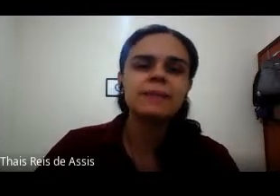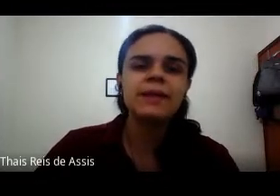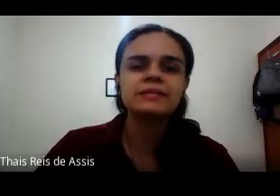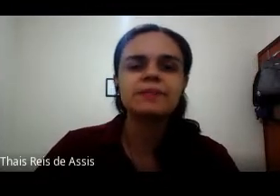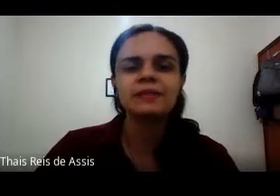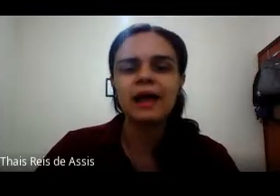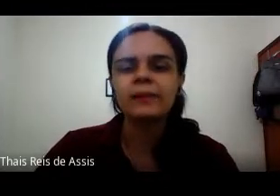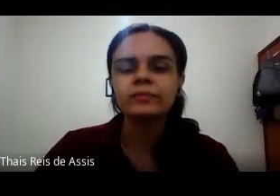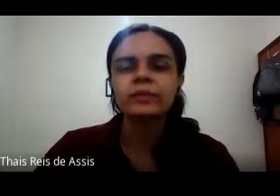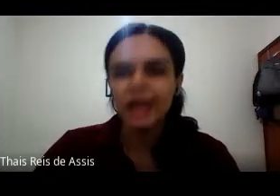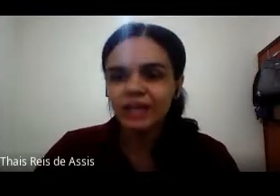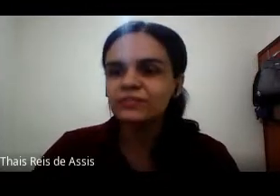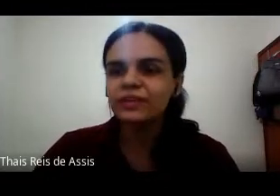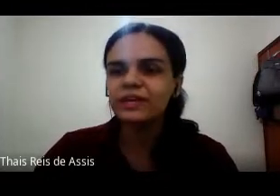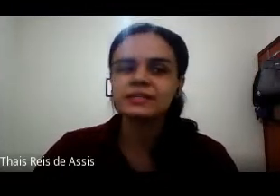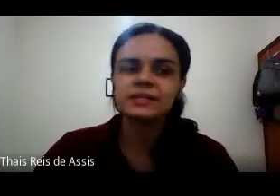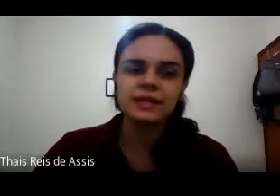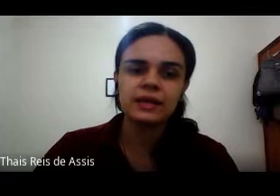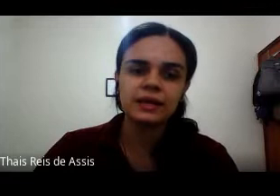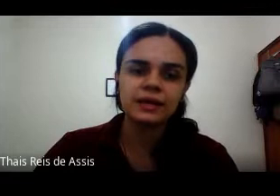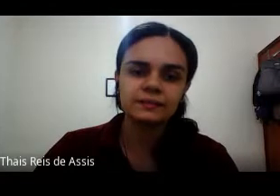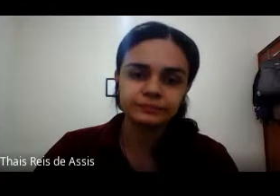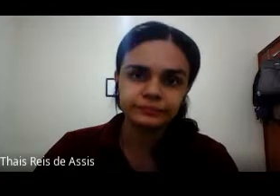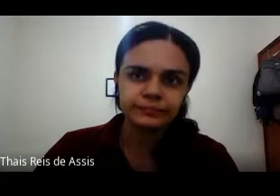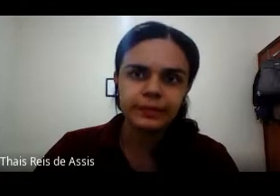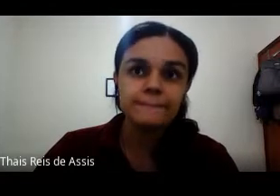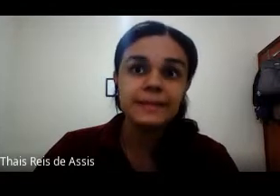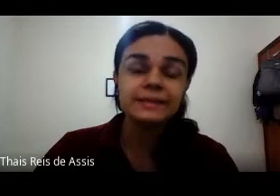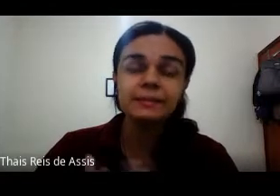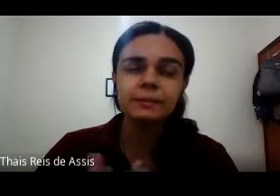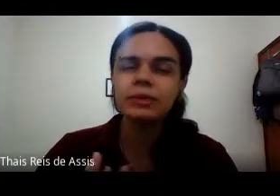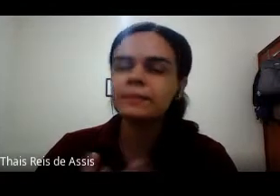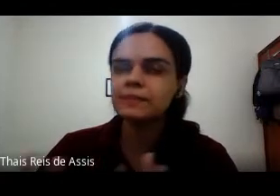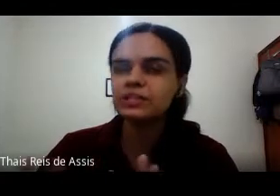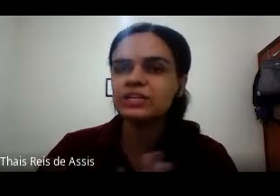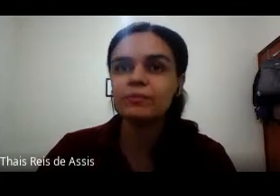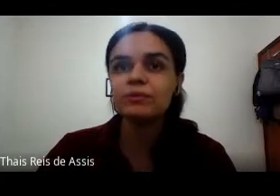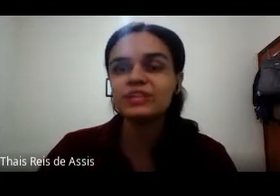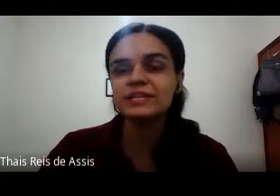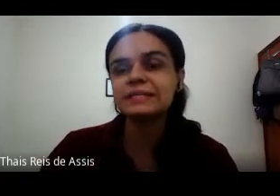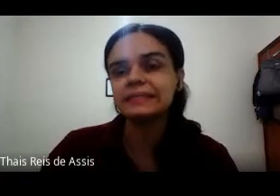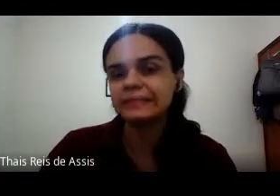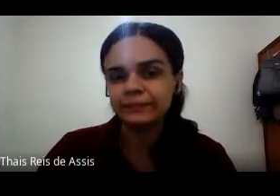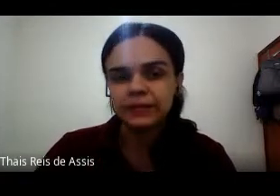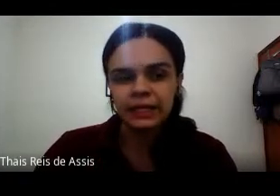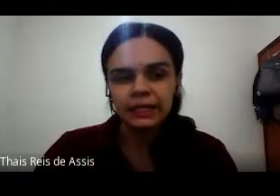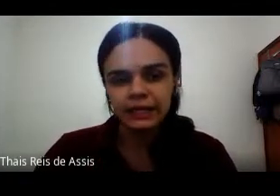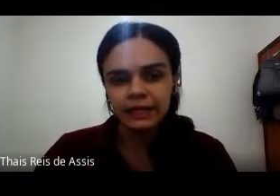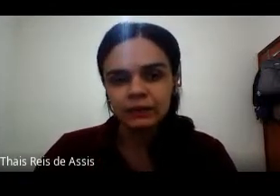precisa de saber respeitar as diferenças, pensar também muito na perspectiva